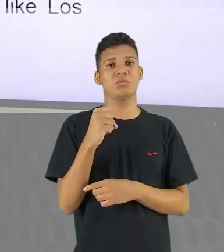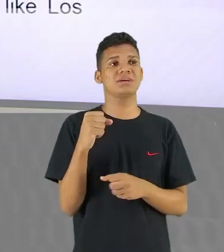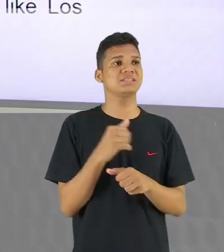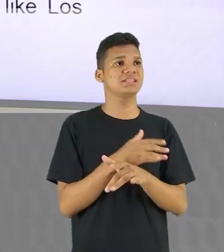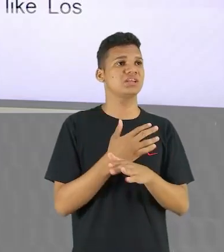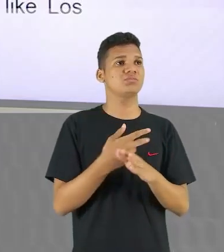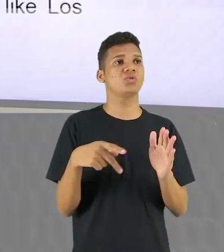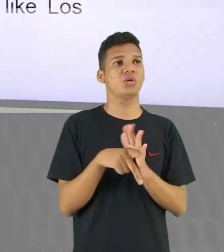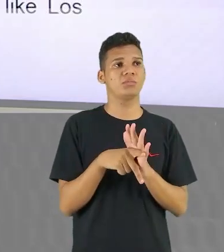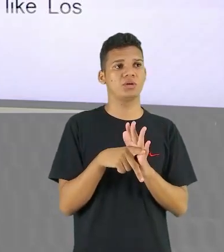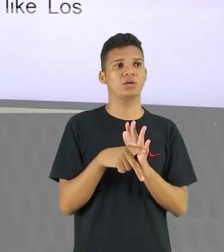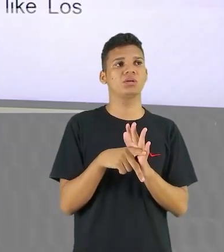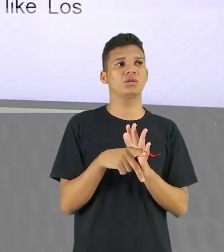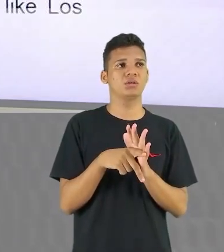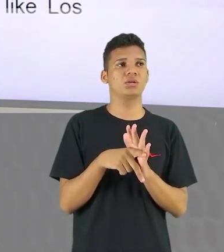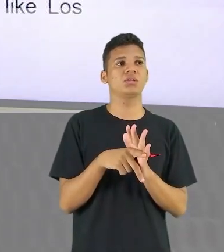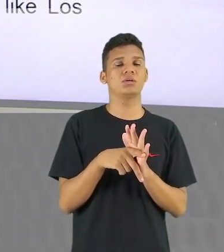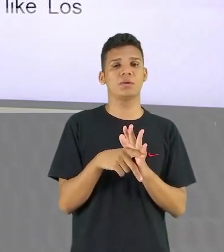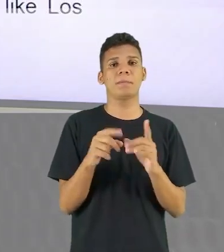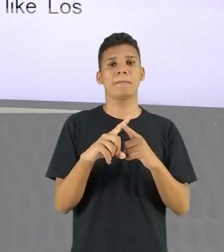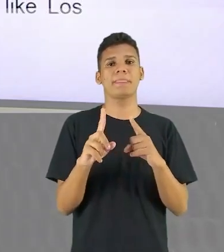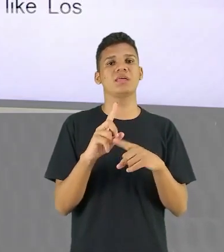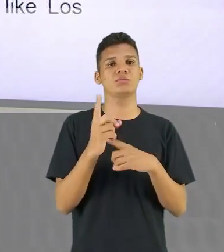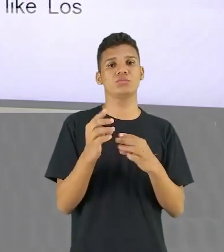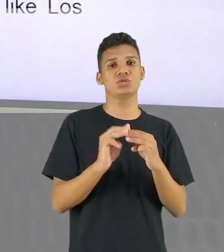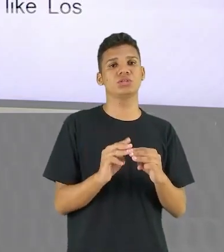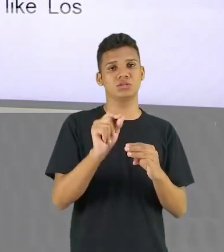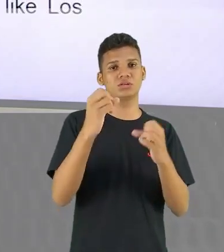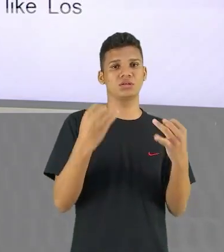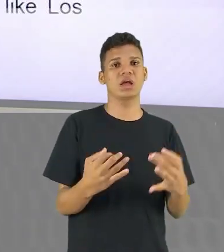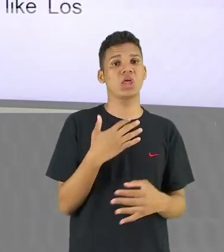Unidos. Por isso que eu gosto de Los